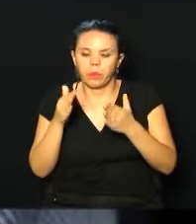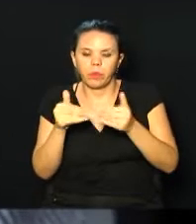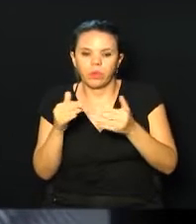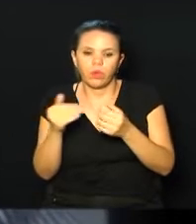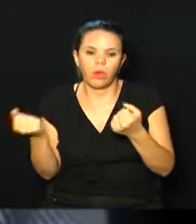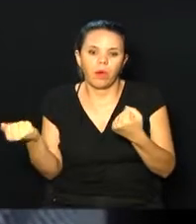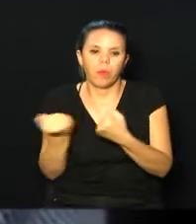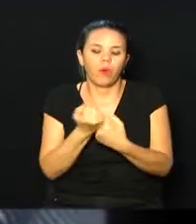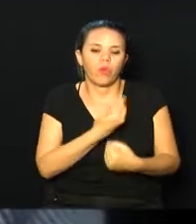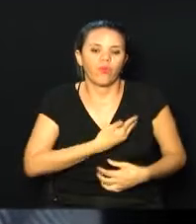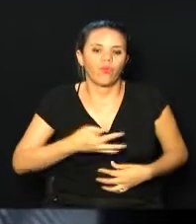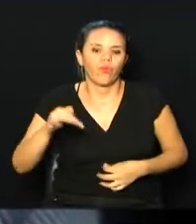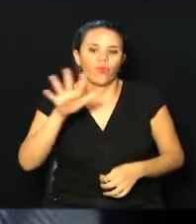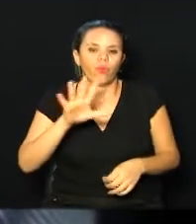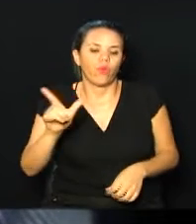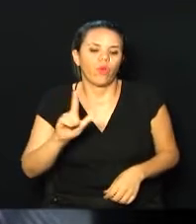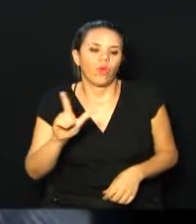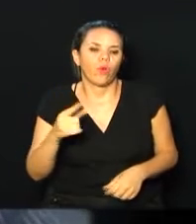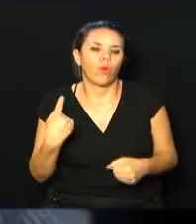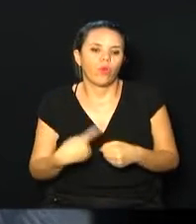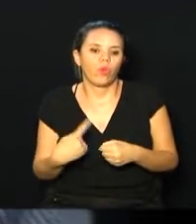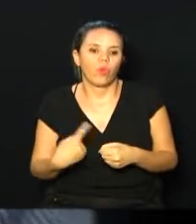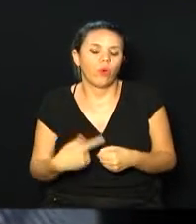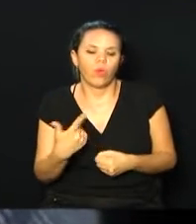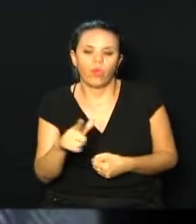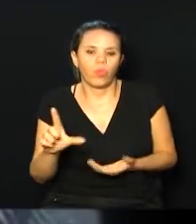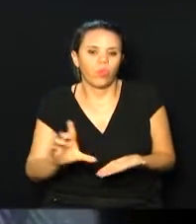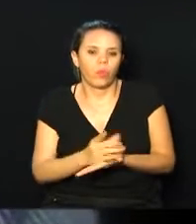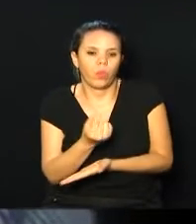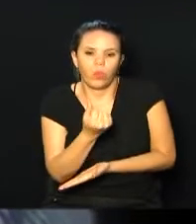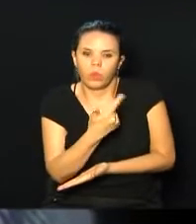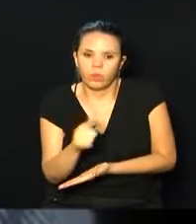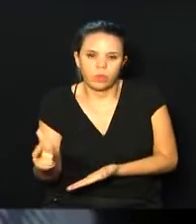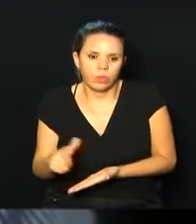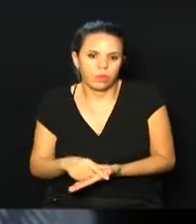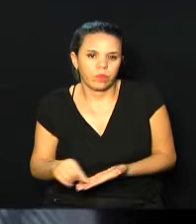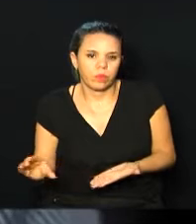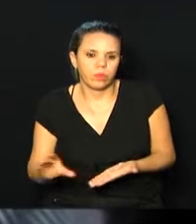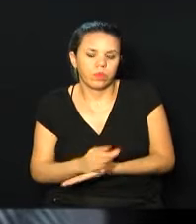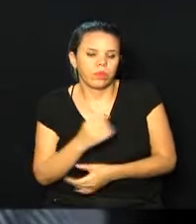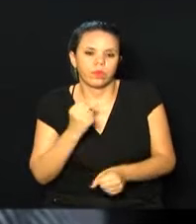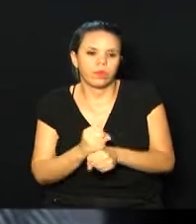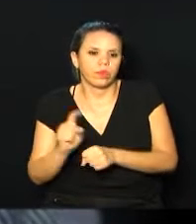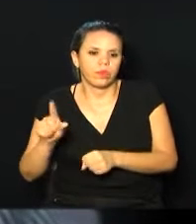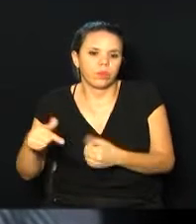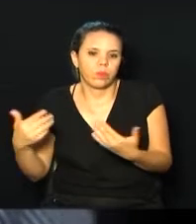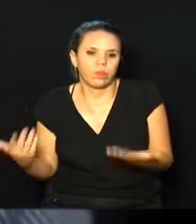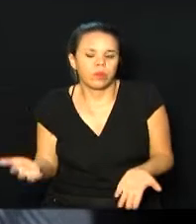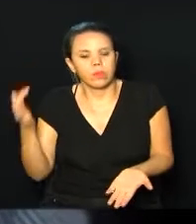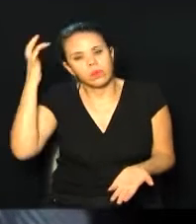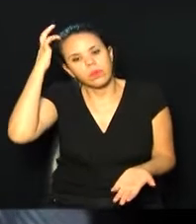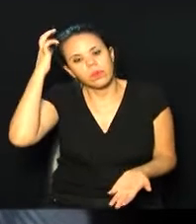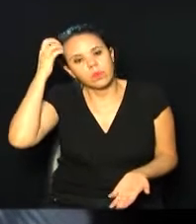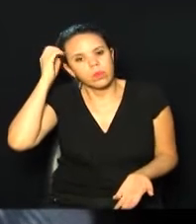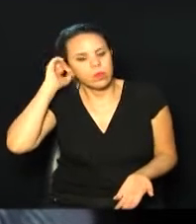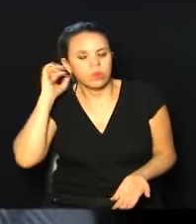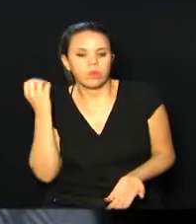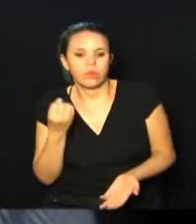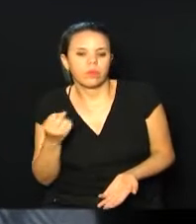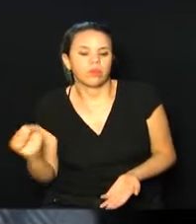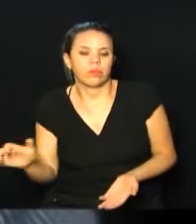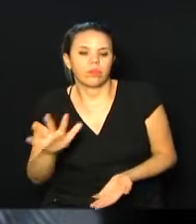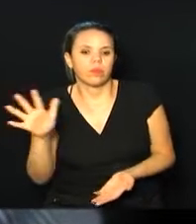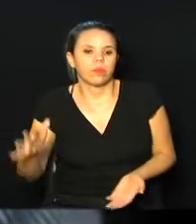federal, porque é claro que o município não tem recursos financeiros para financiar uma obra dessa, é uma obra muito, muito